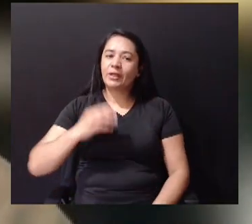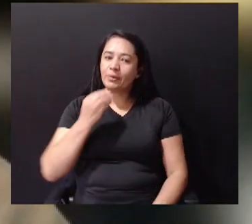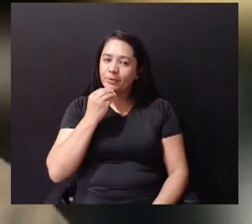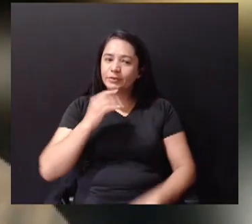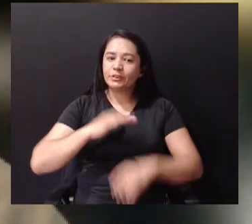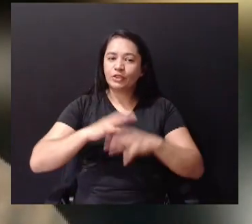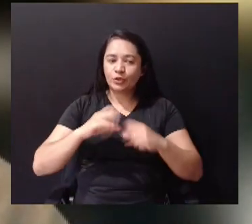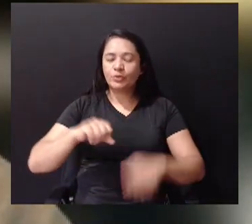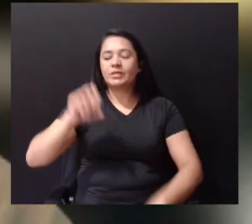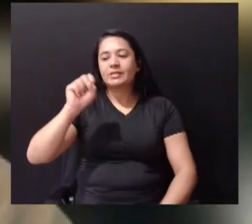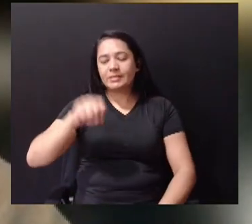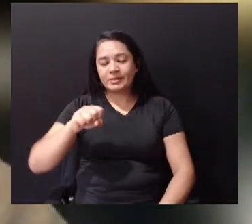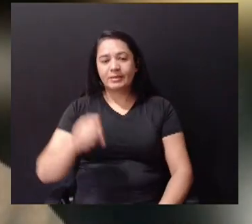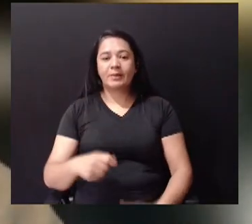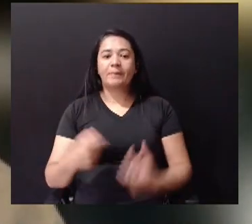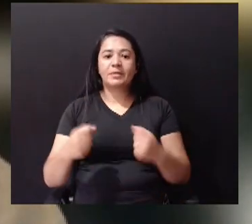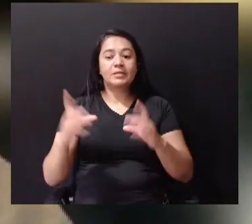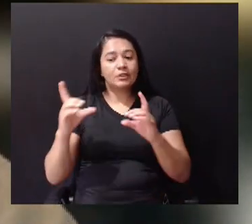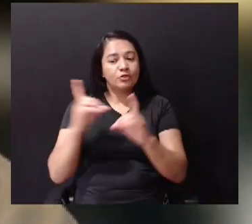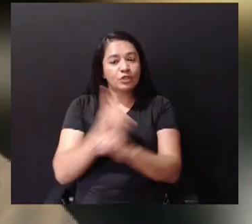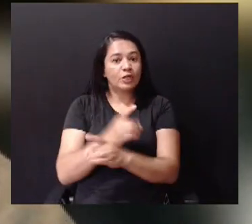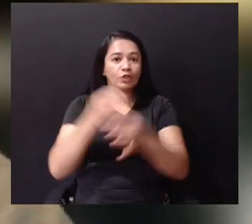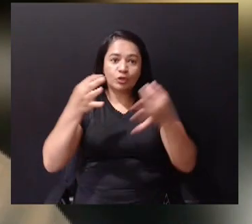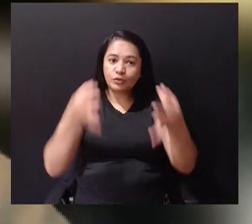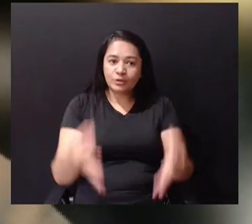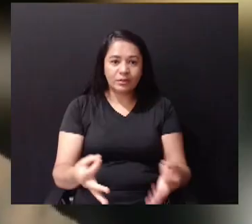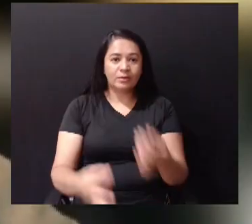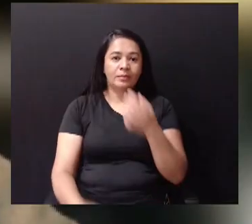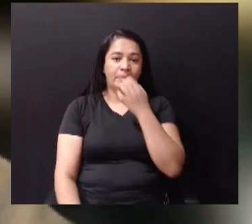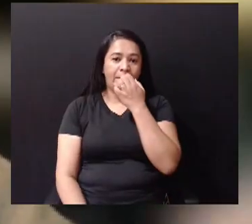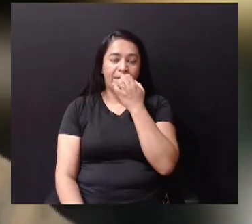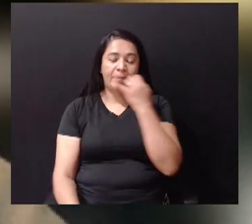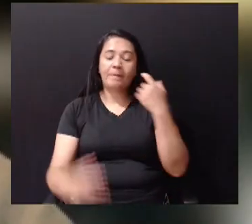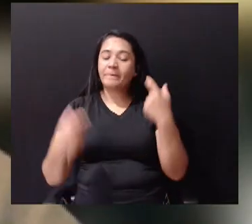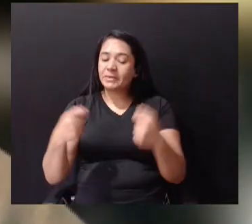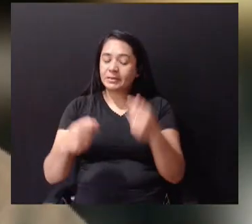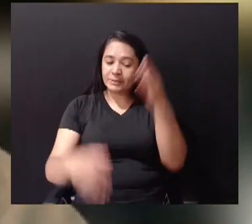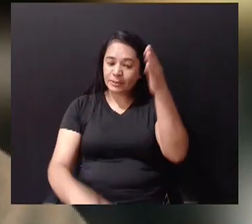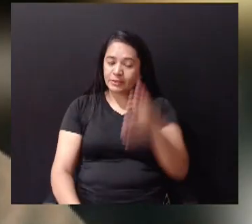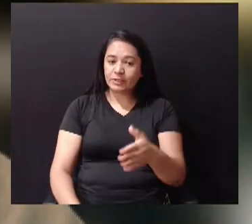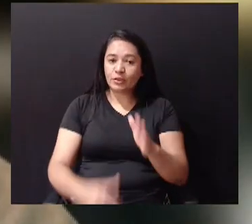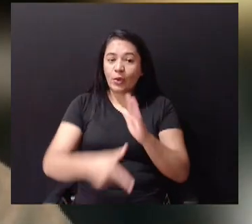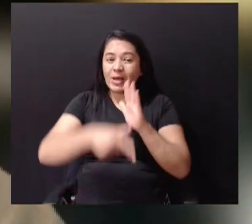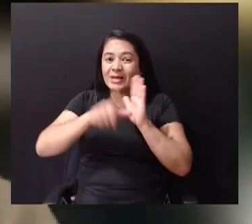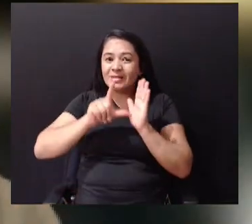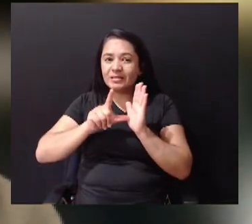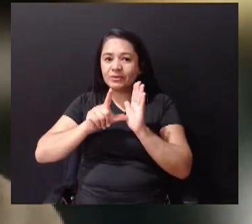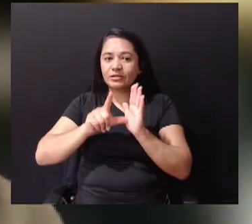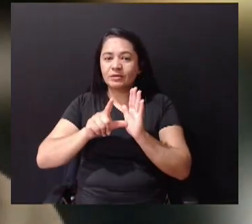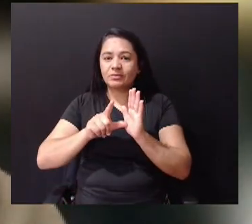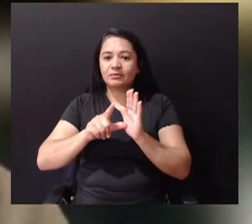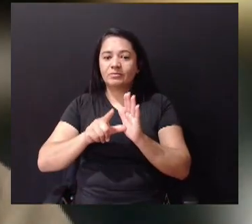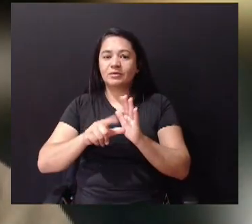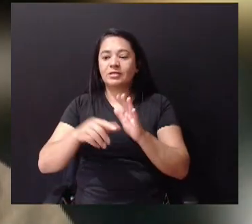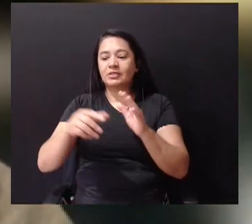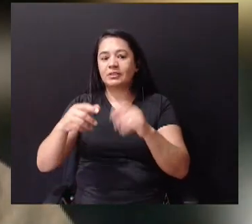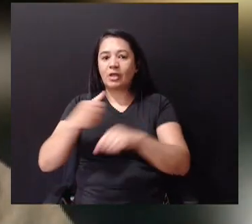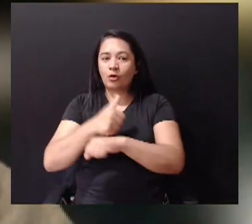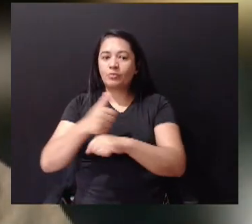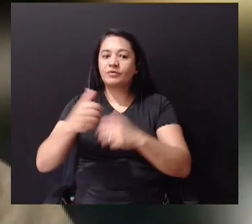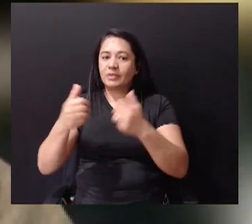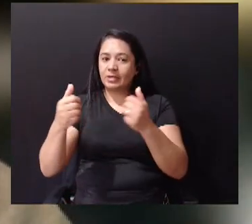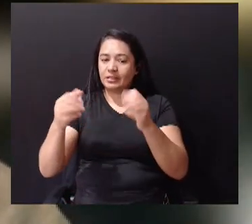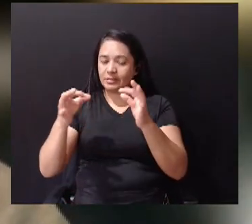acertar, fazer o diagnóstico correto, preciso, precoce e estar em mãos adequadas, instituições adequadas. E a gente fazer o